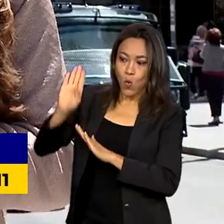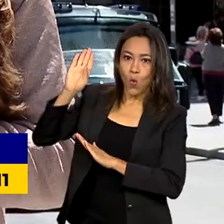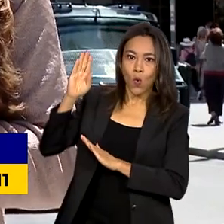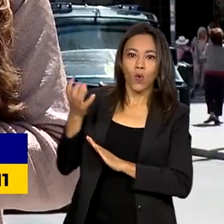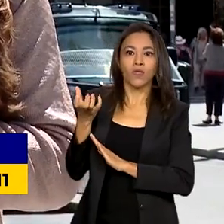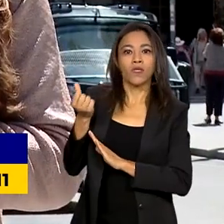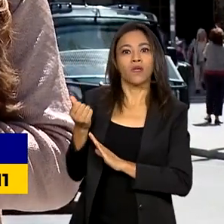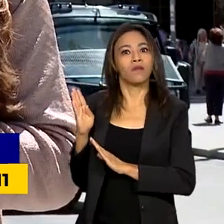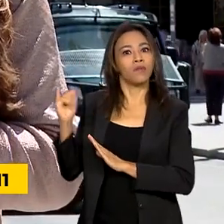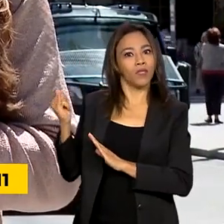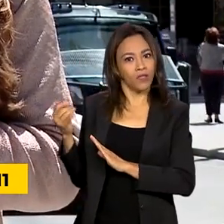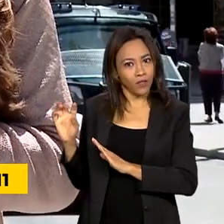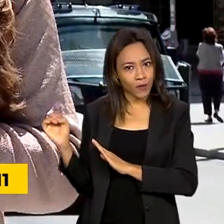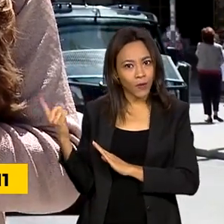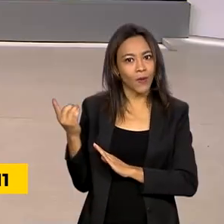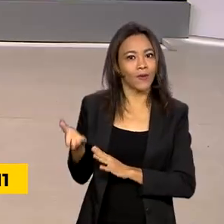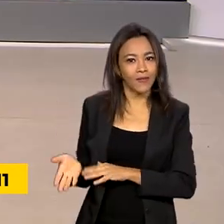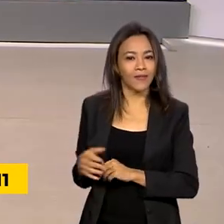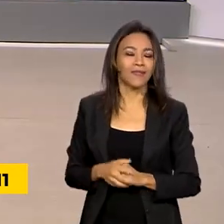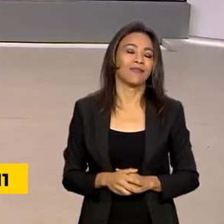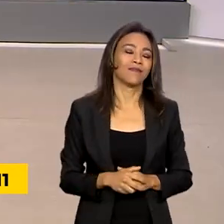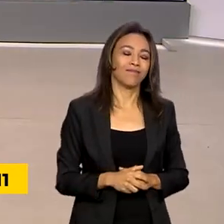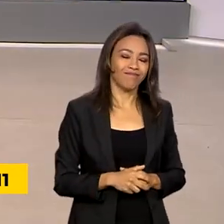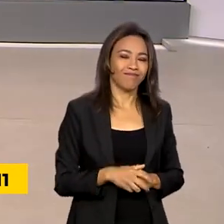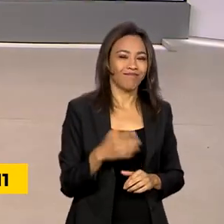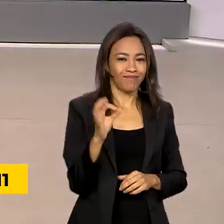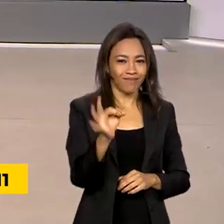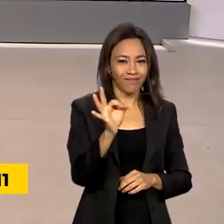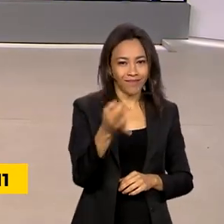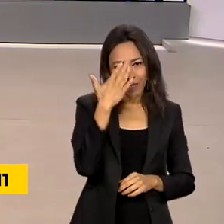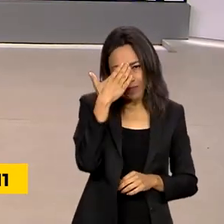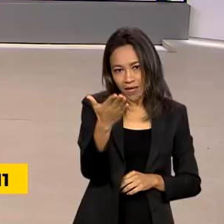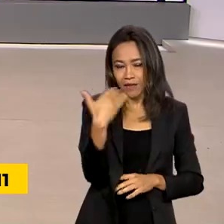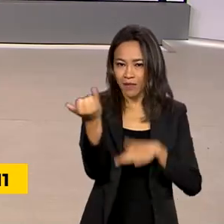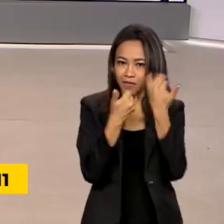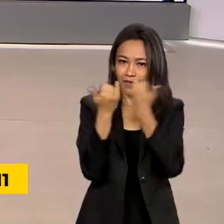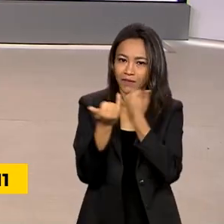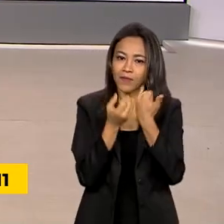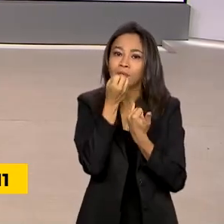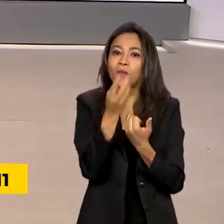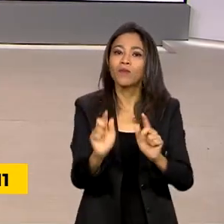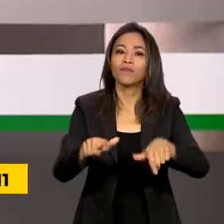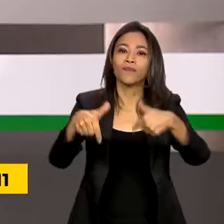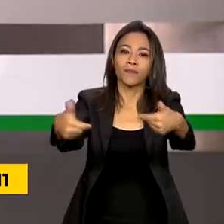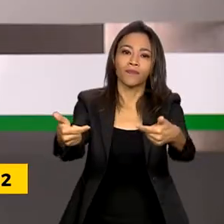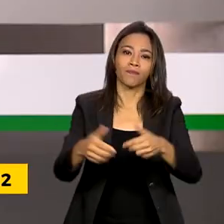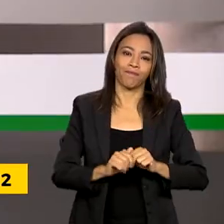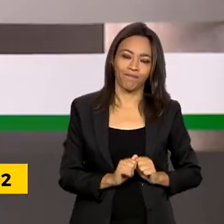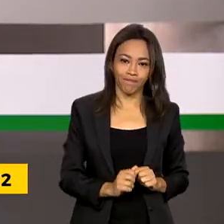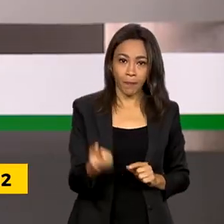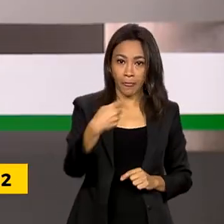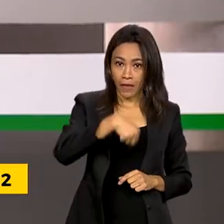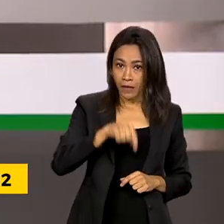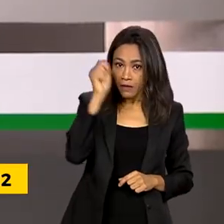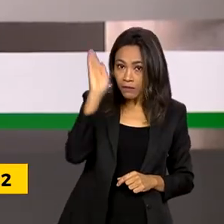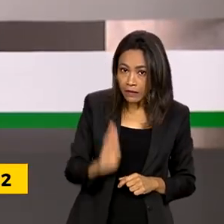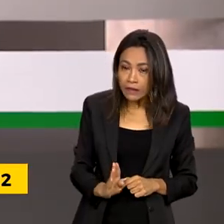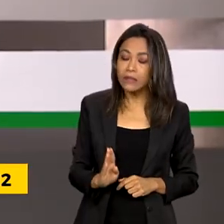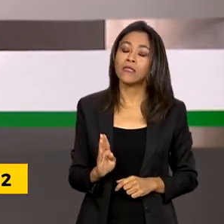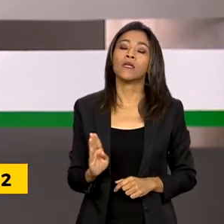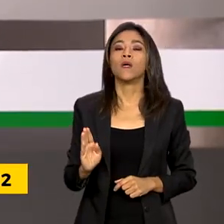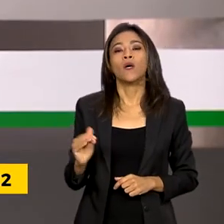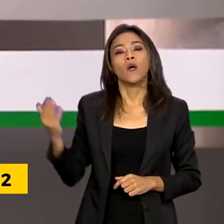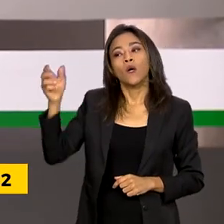dólares. Vanessa, eu volto com você. Ok, Jéssica, obrigada pelas informações e bom trabalho. Aqui no Brasil, o ministro